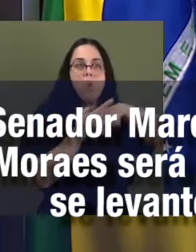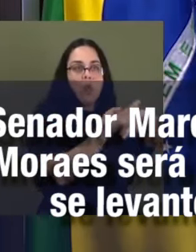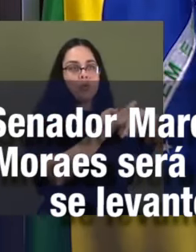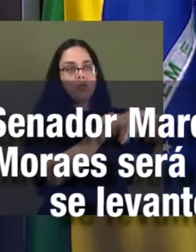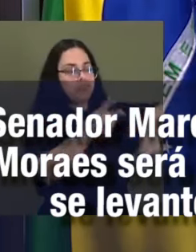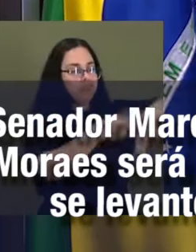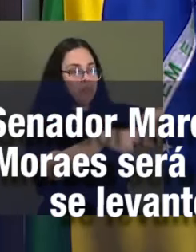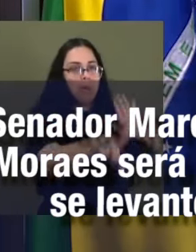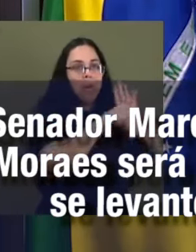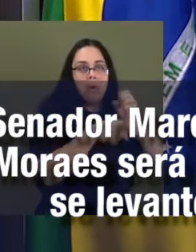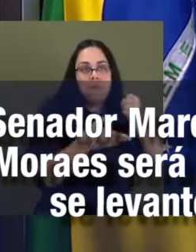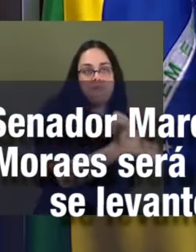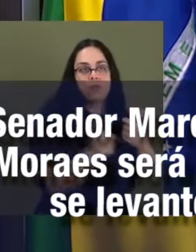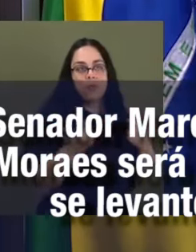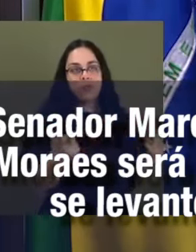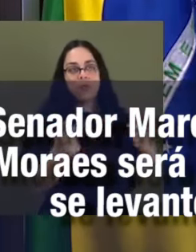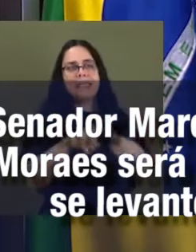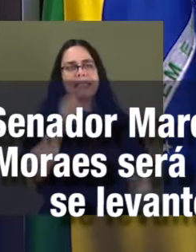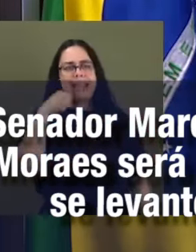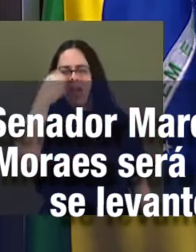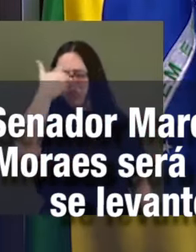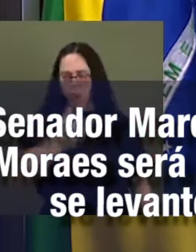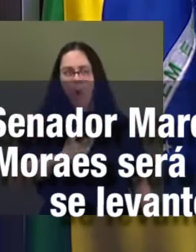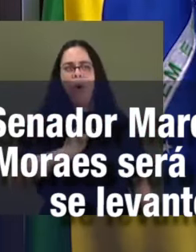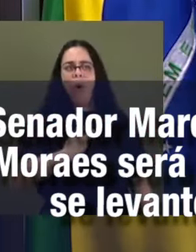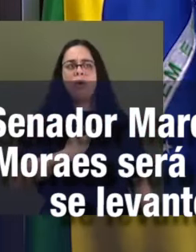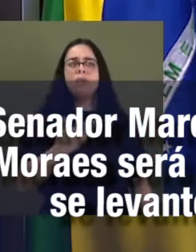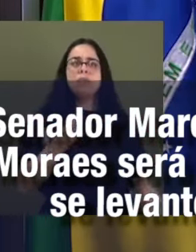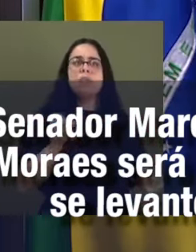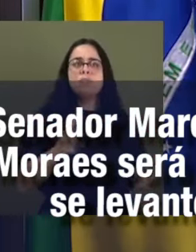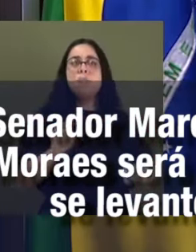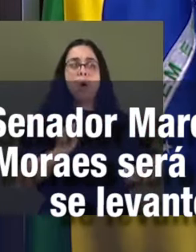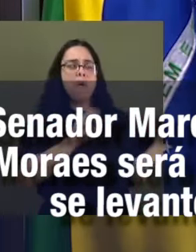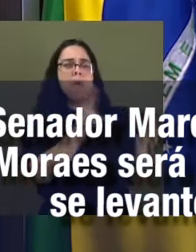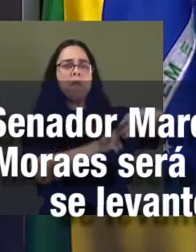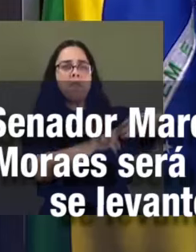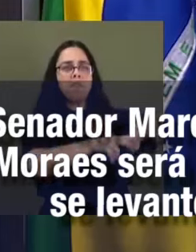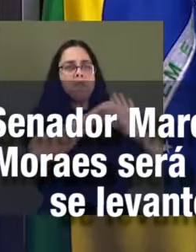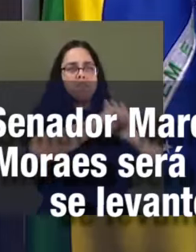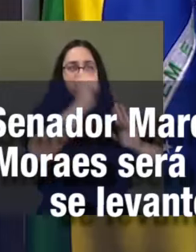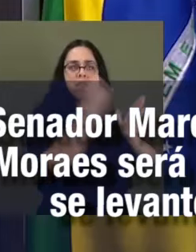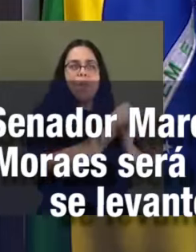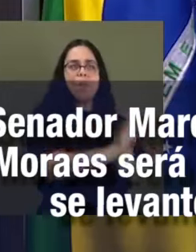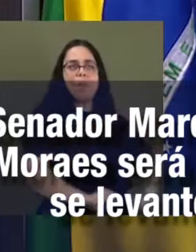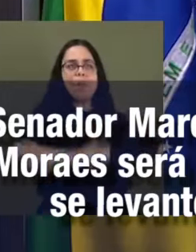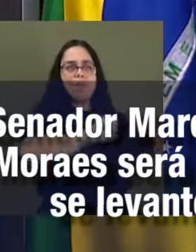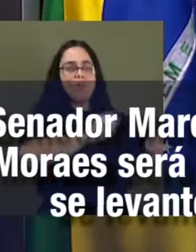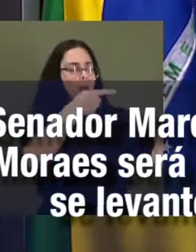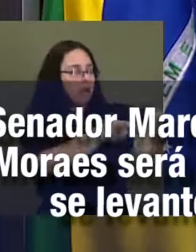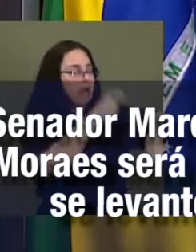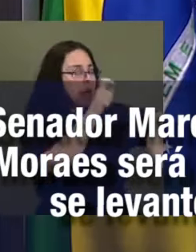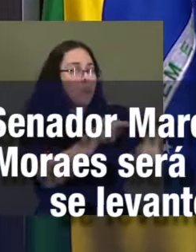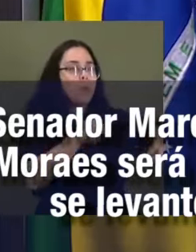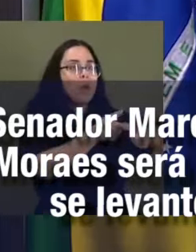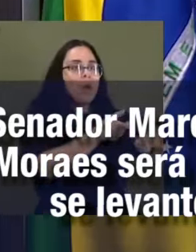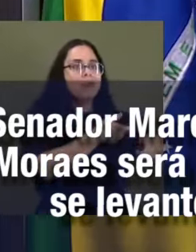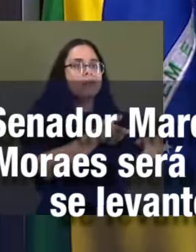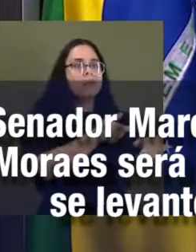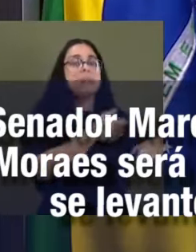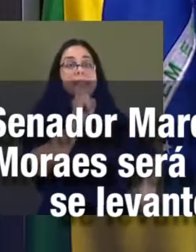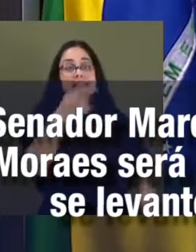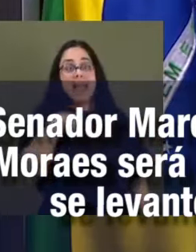ilegal, ainda mais contra um senador da República, que só pode ser preso com crime inafiançável, em flagrante delito. Traduzindo, se